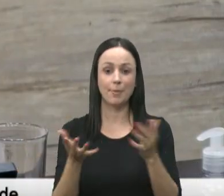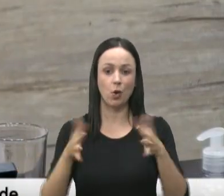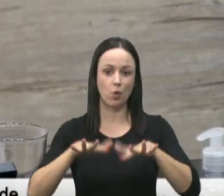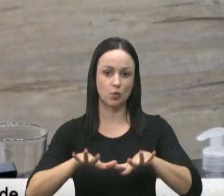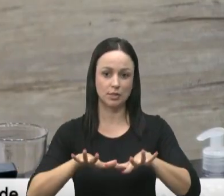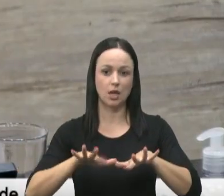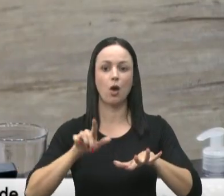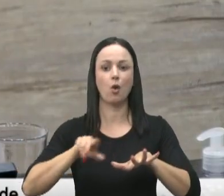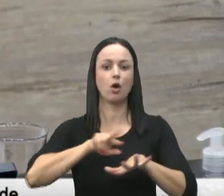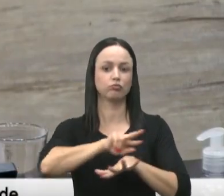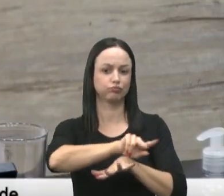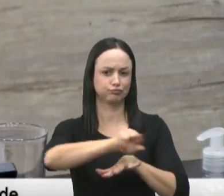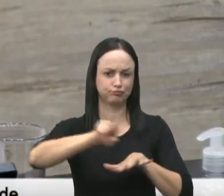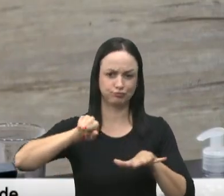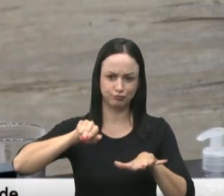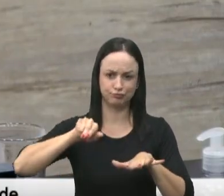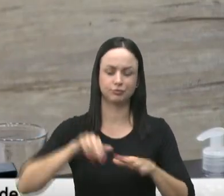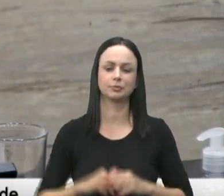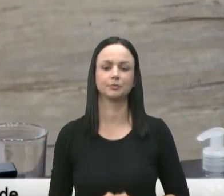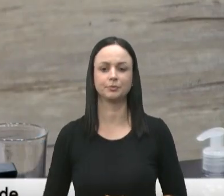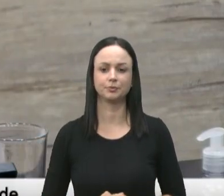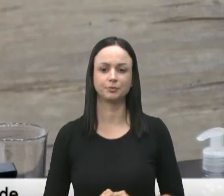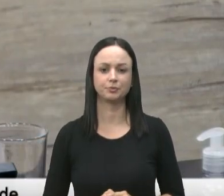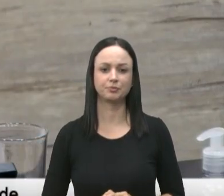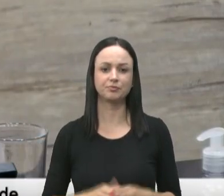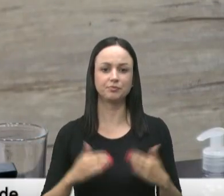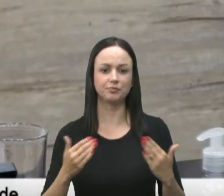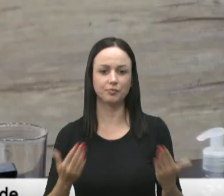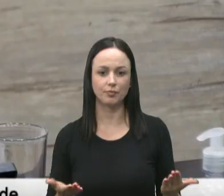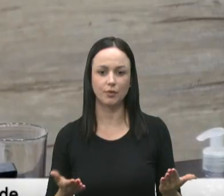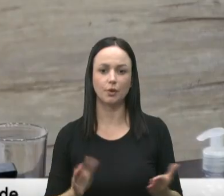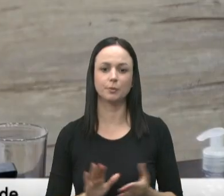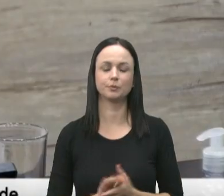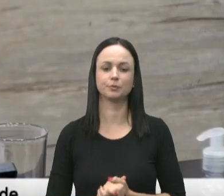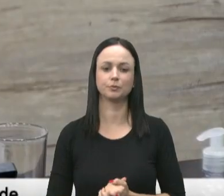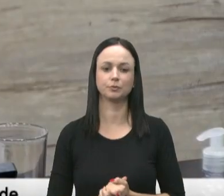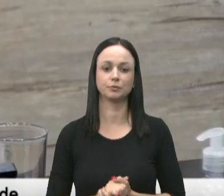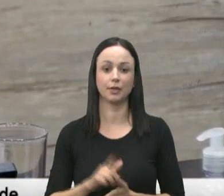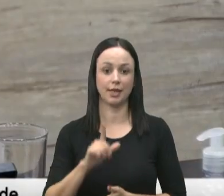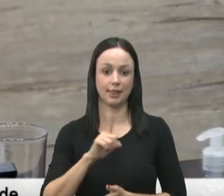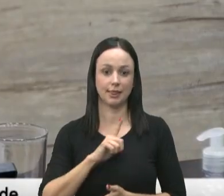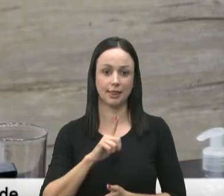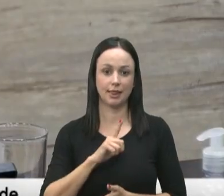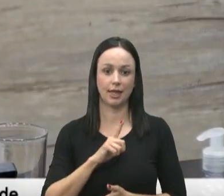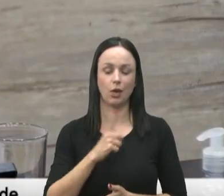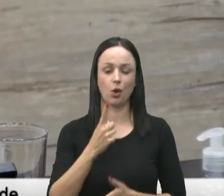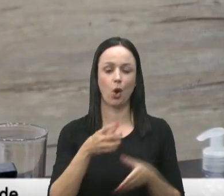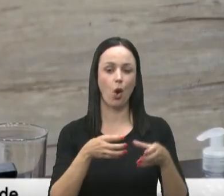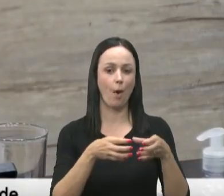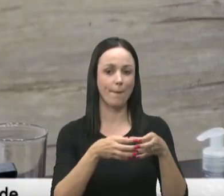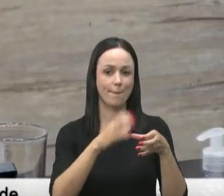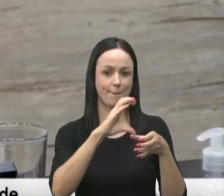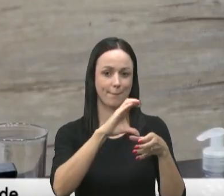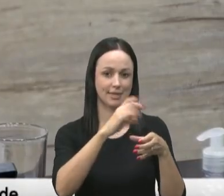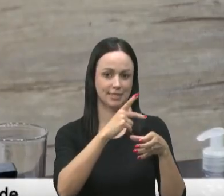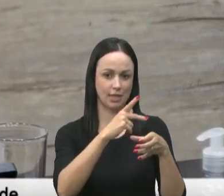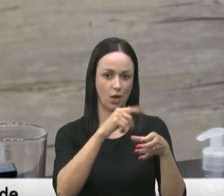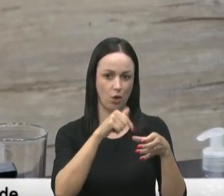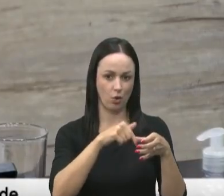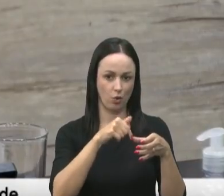Diversidade. Então, é assim, nós temos uma comissão que é obrigatória